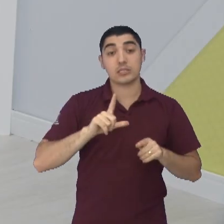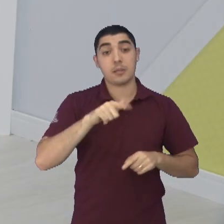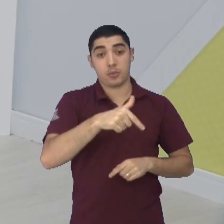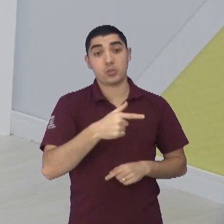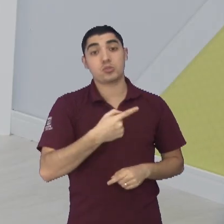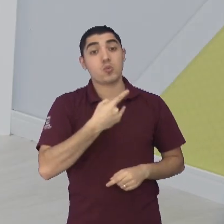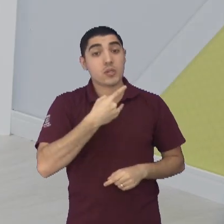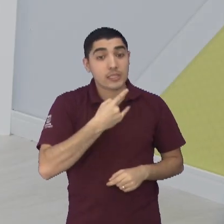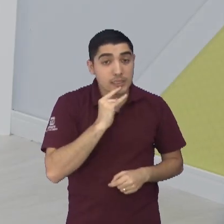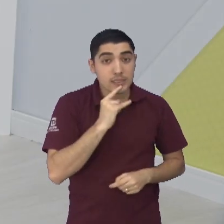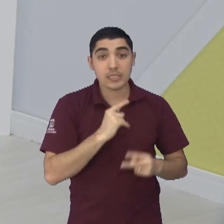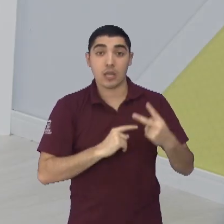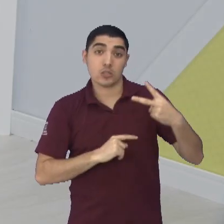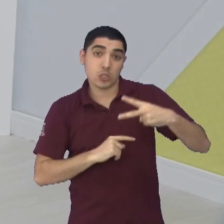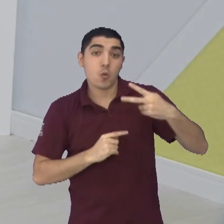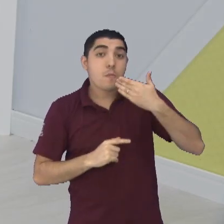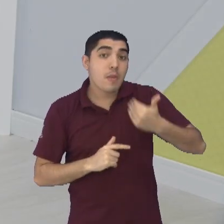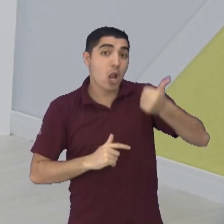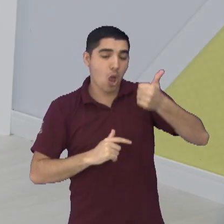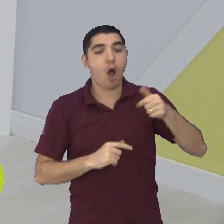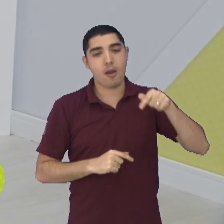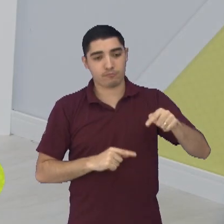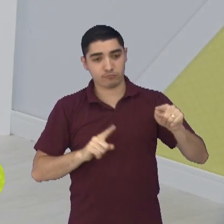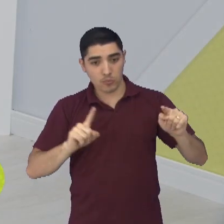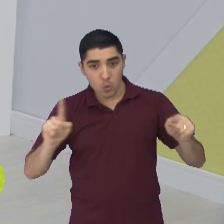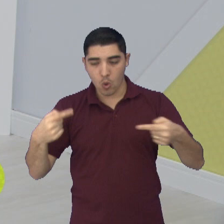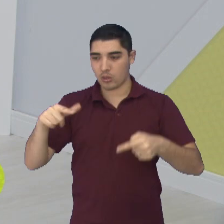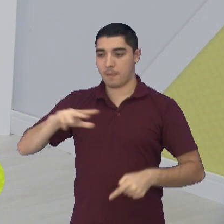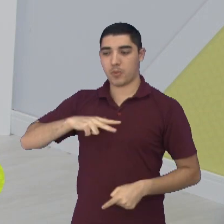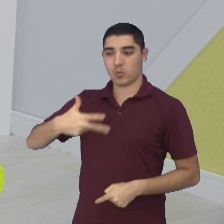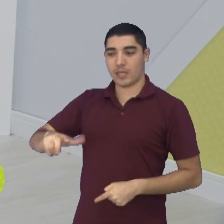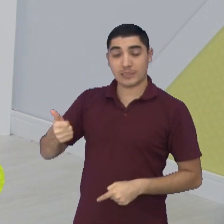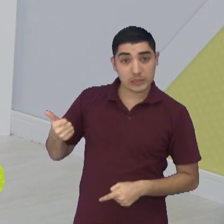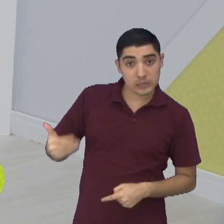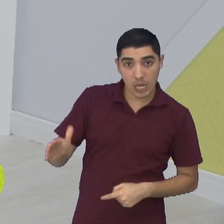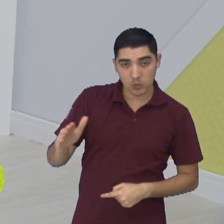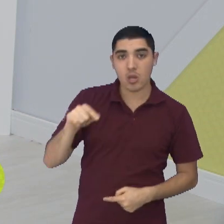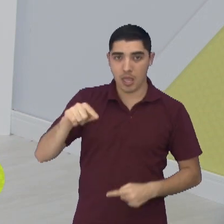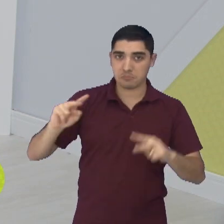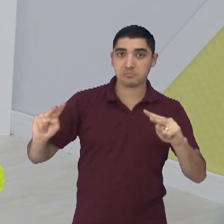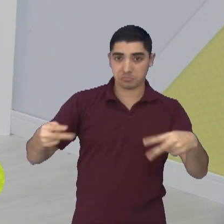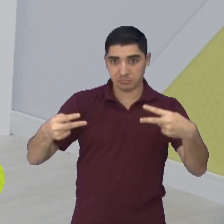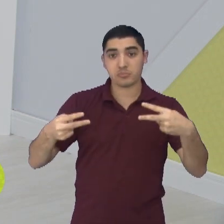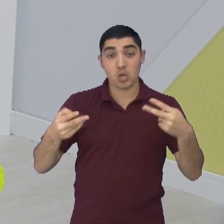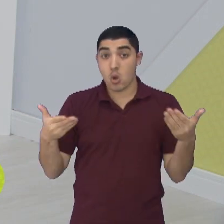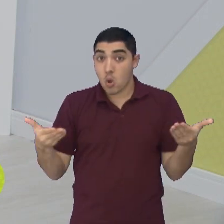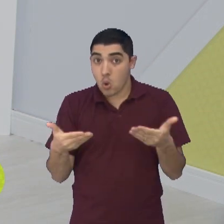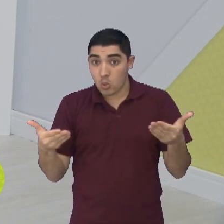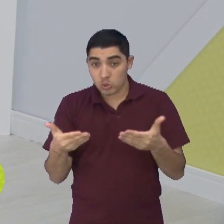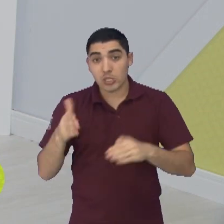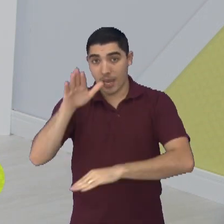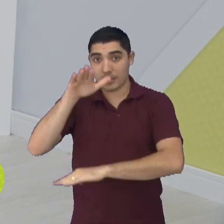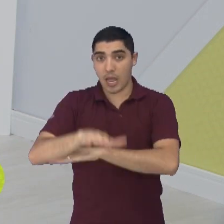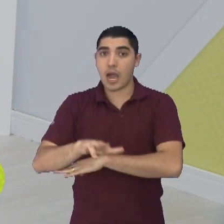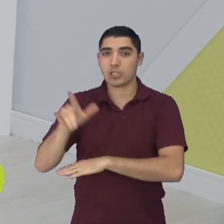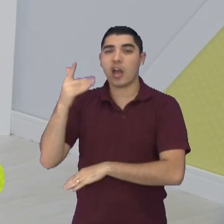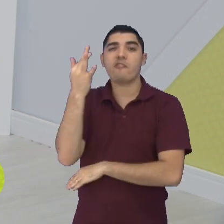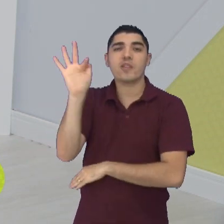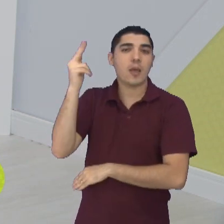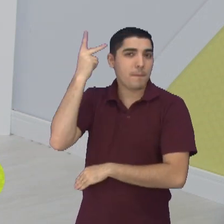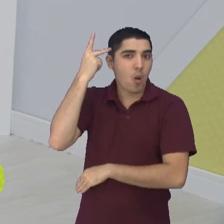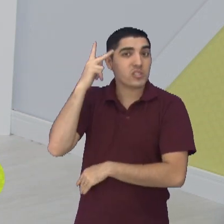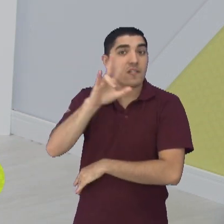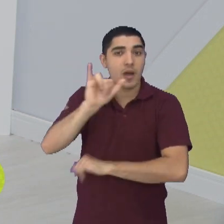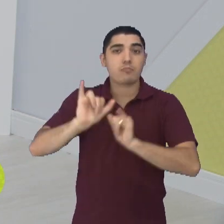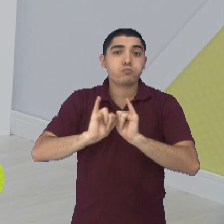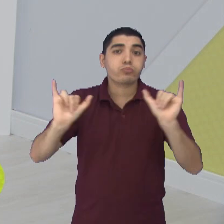tem a segunda melhor campanha, enfrenta a Portuguesa Santista nas semifinais. Provavelmente hoje à tarde, a Federação Paulista já deve